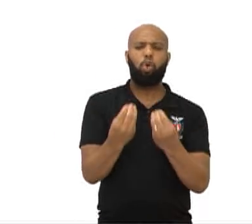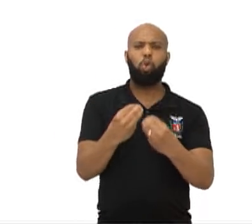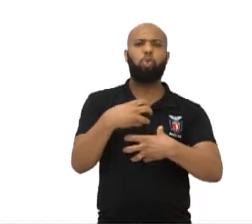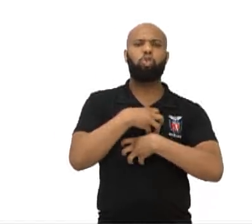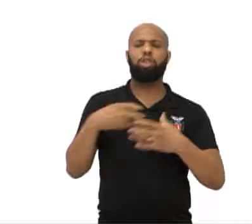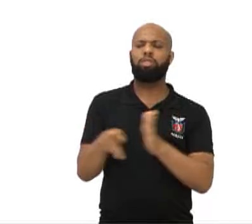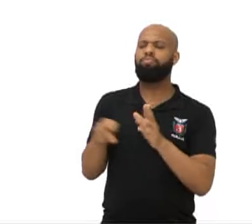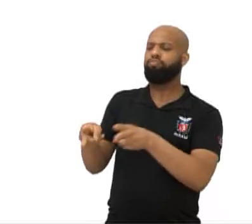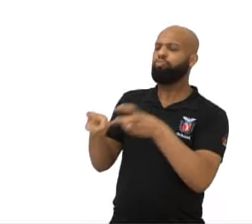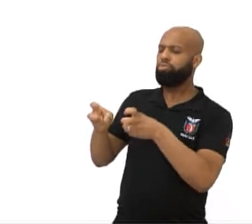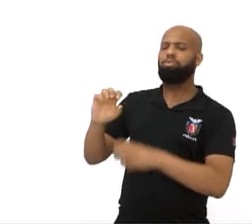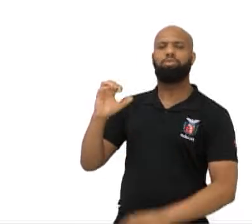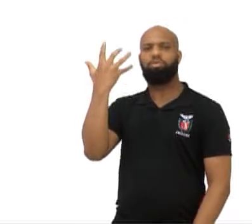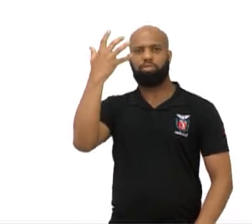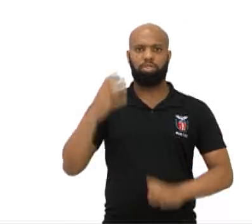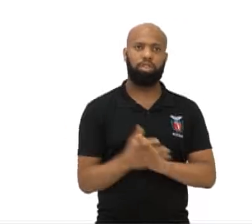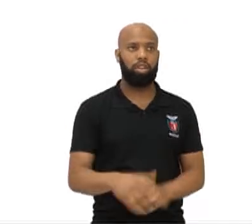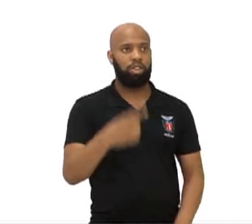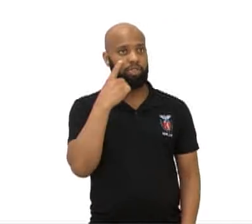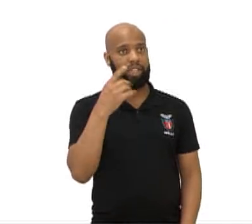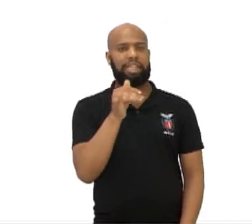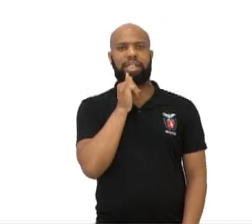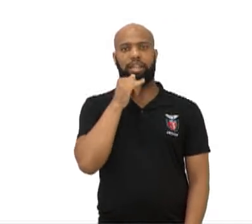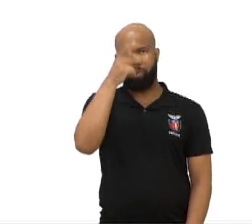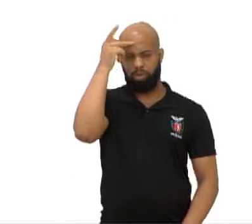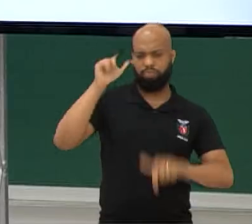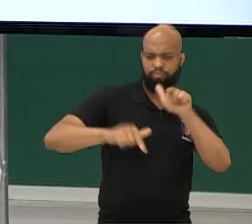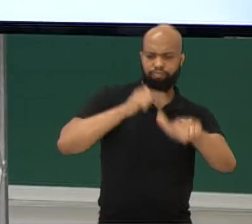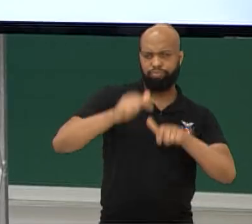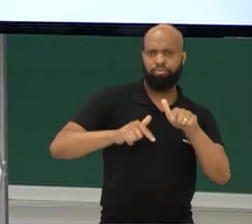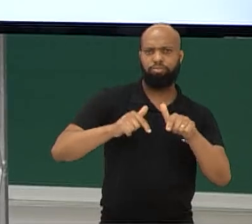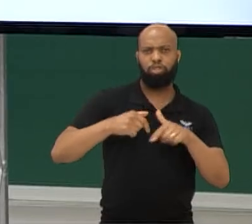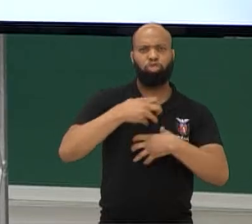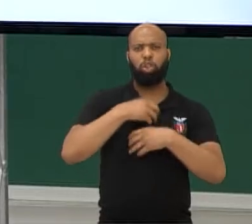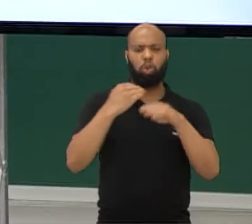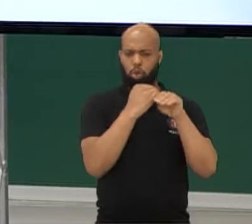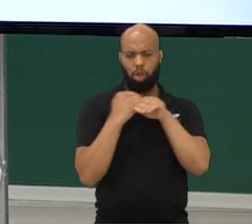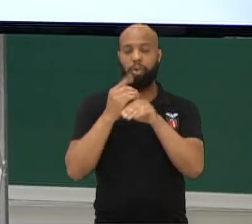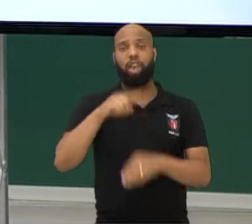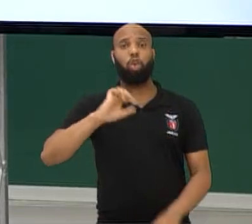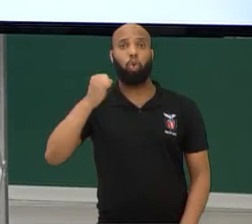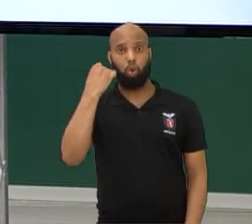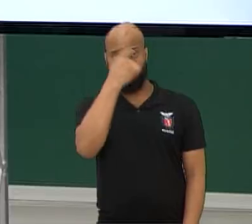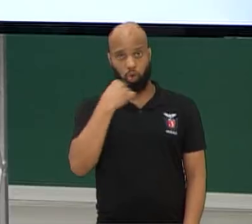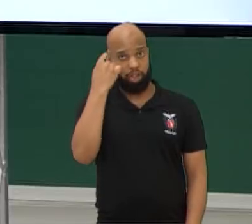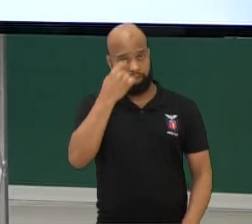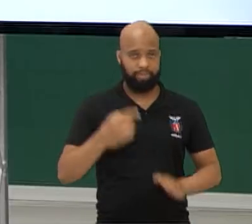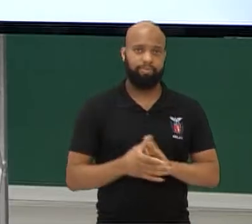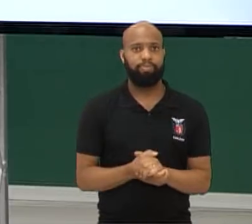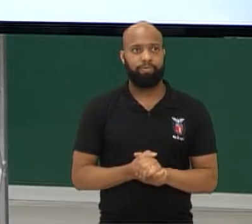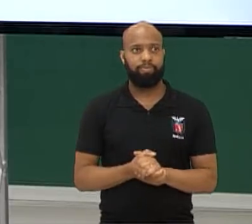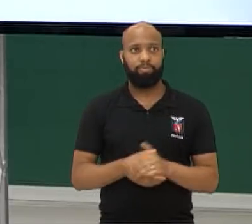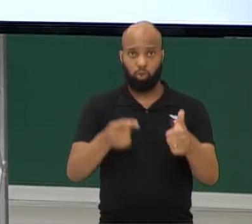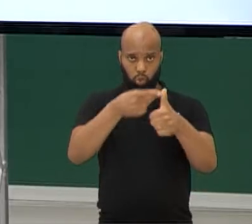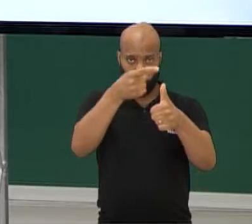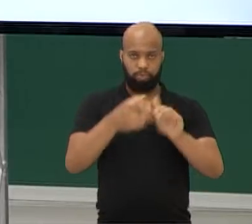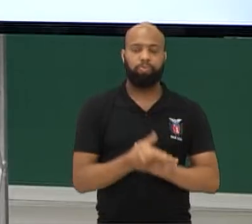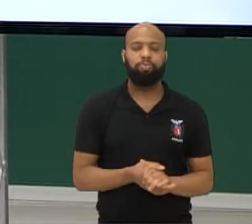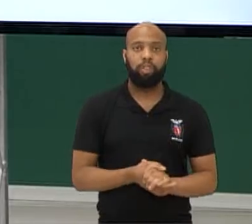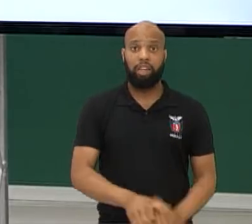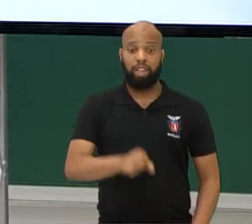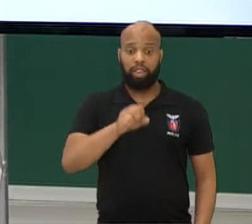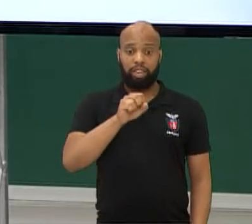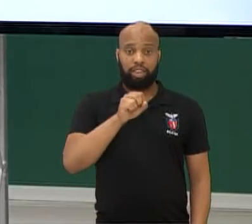essa exploração acontece. Então, vamos pegar um trabalhador que tem uma jornada padrão de 8 horas. Uma